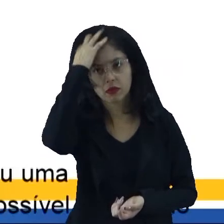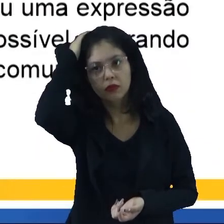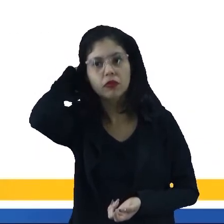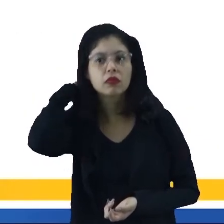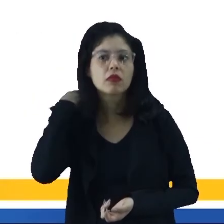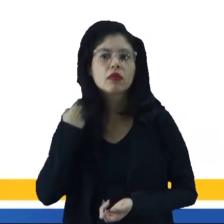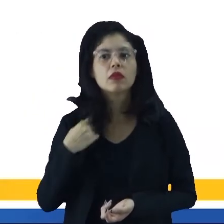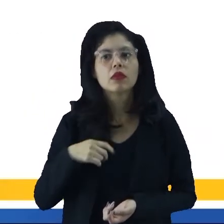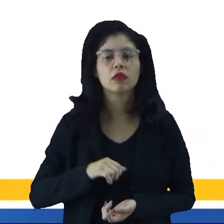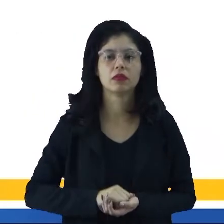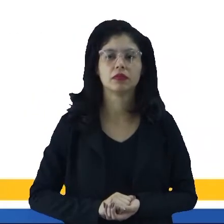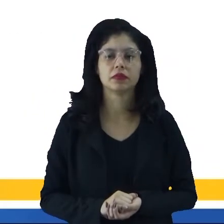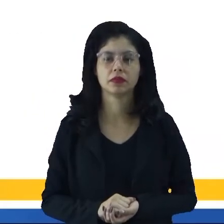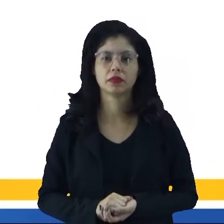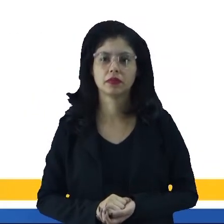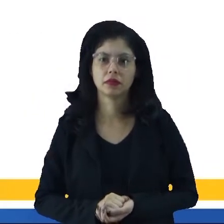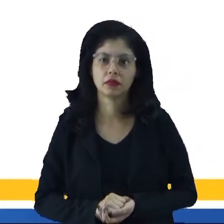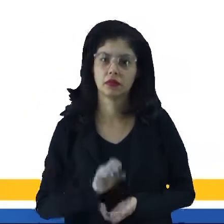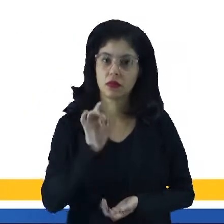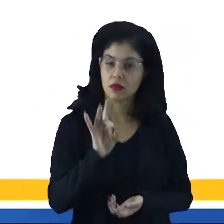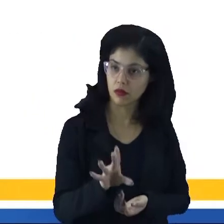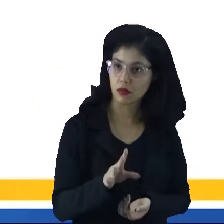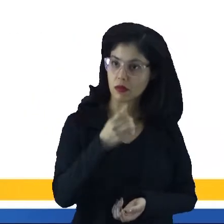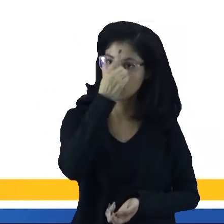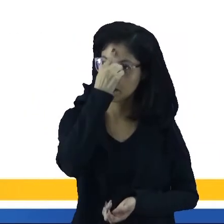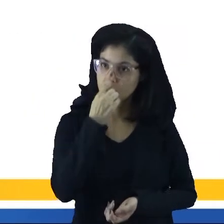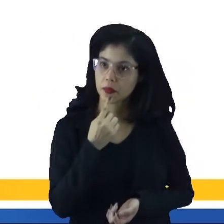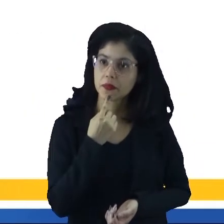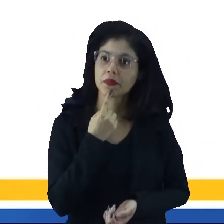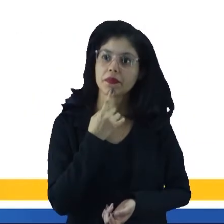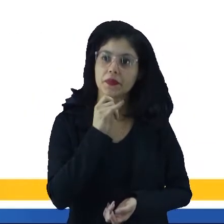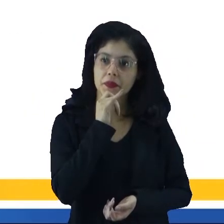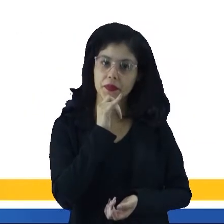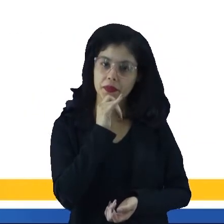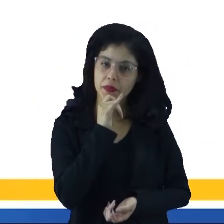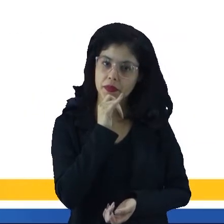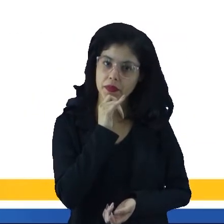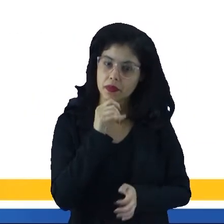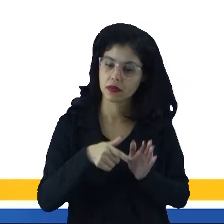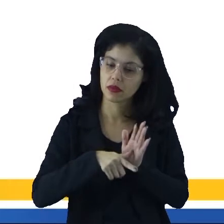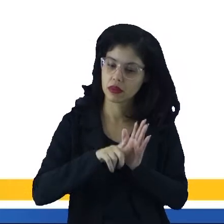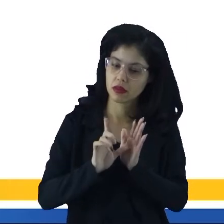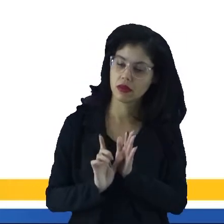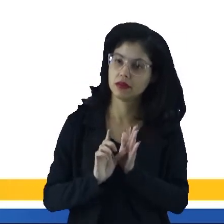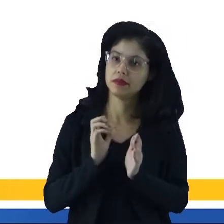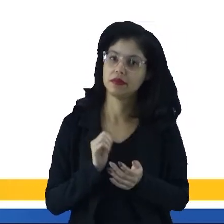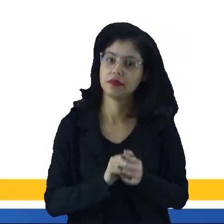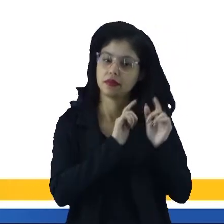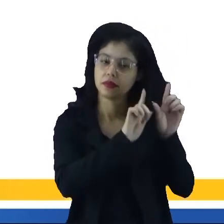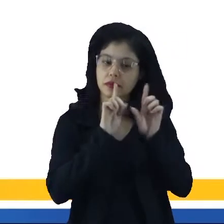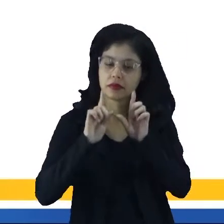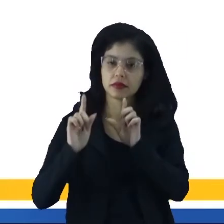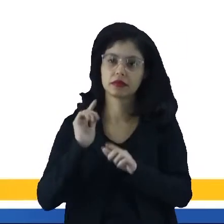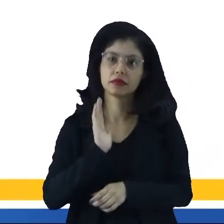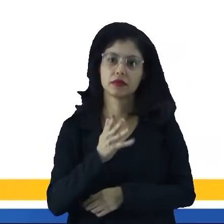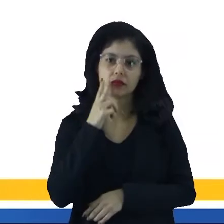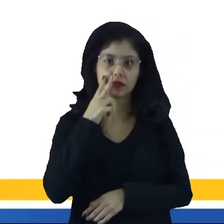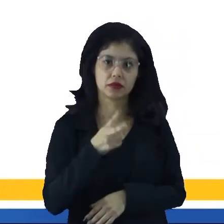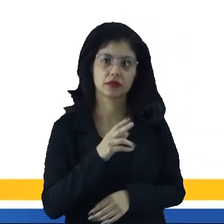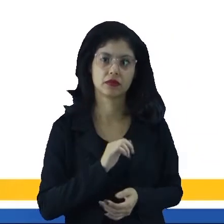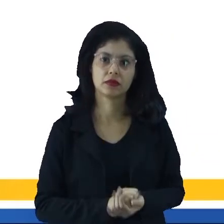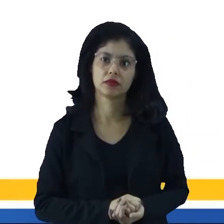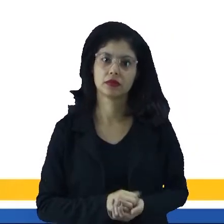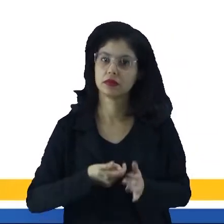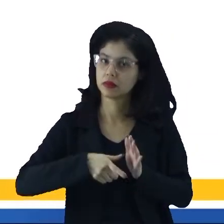Olha só. Só que nesse texto, pegando o mesmo exemplo que nós vimos anteriormente, que essa tirinha eu já compartilhei com vocês na